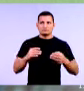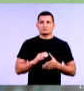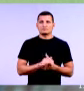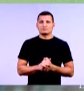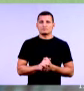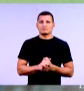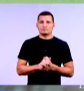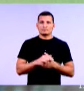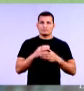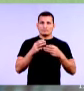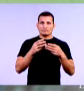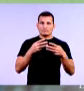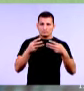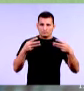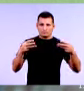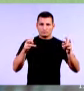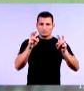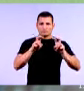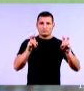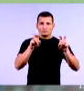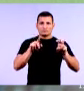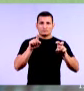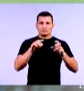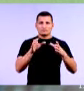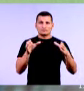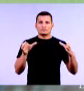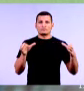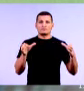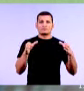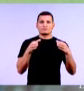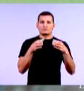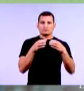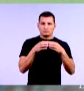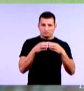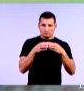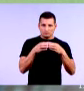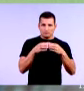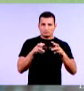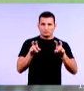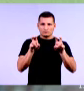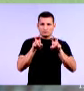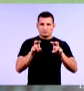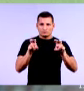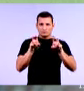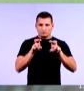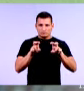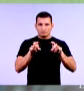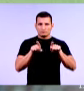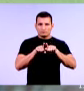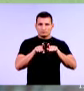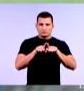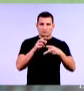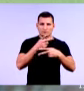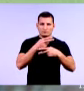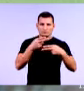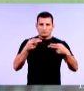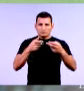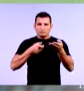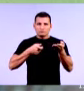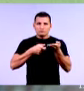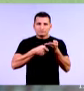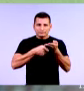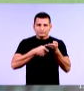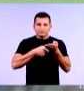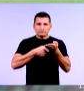Bom, uma rede de computadores é um conjunto de computadores e dispositivos de conexão. Muito